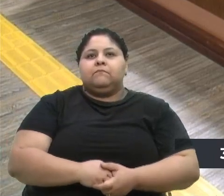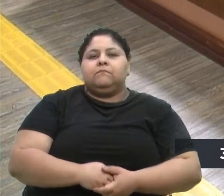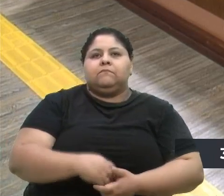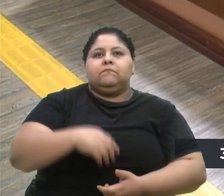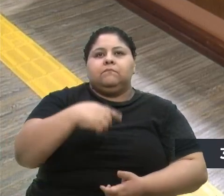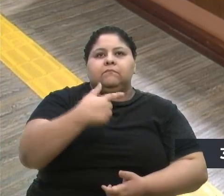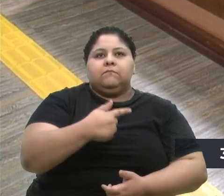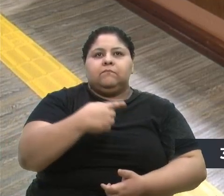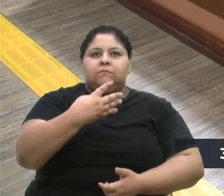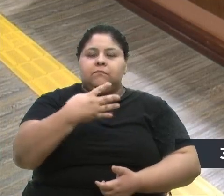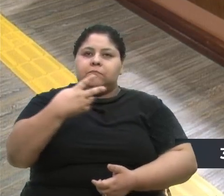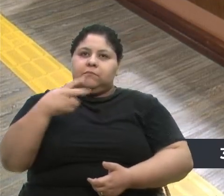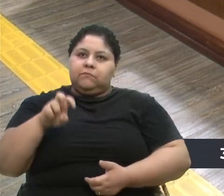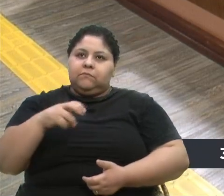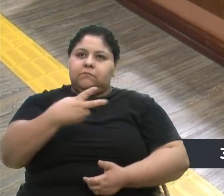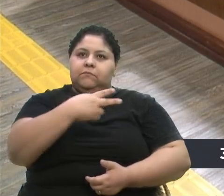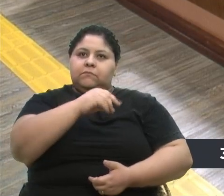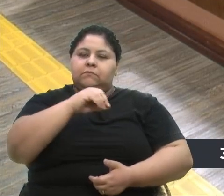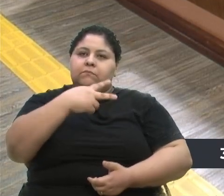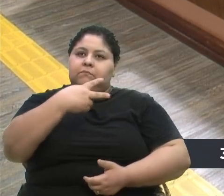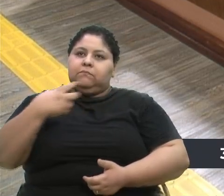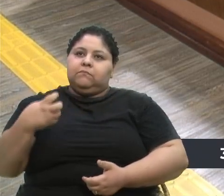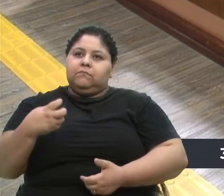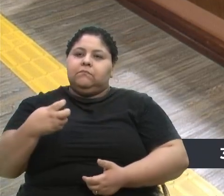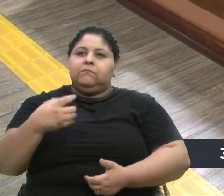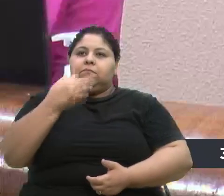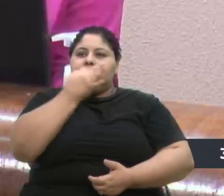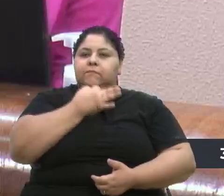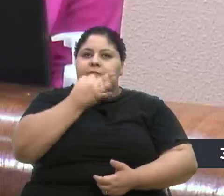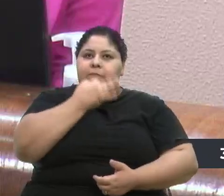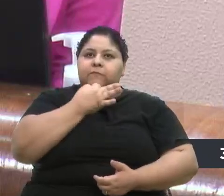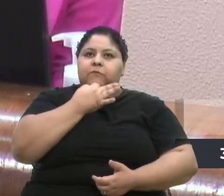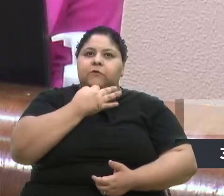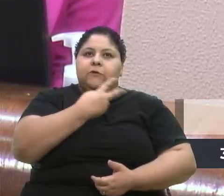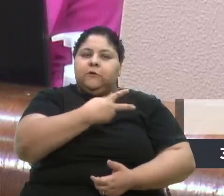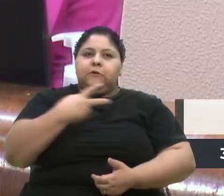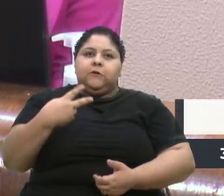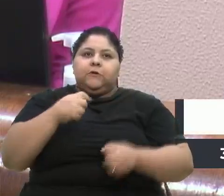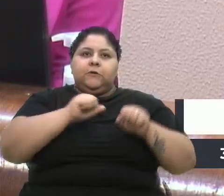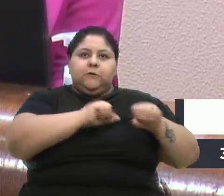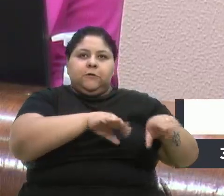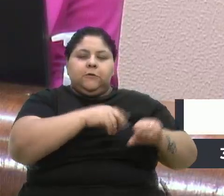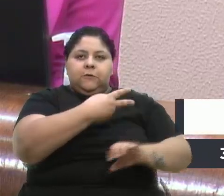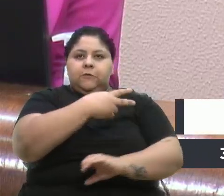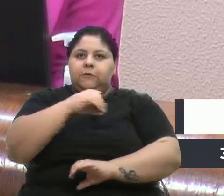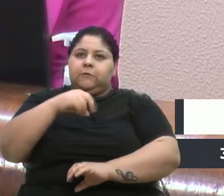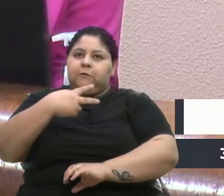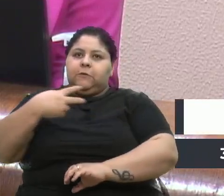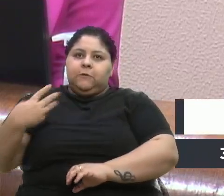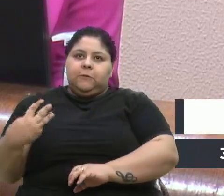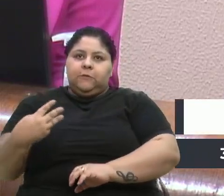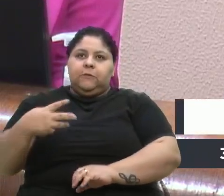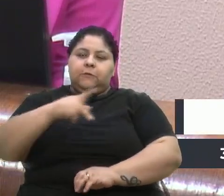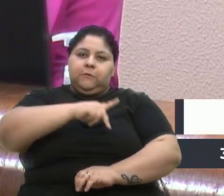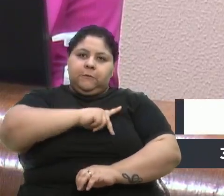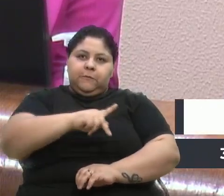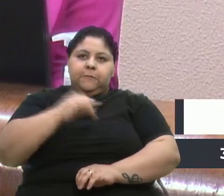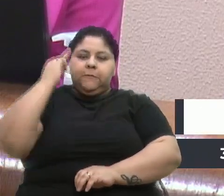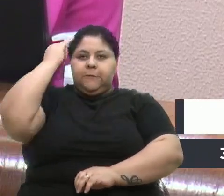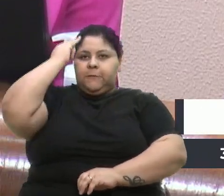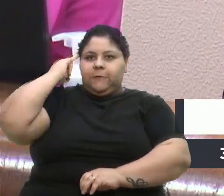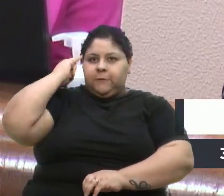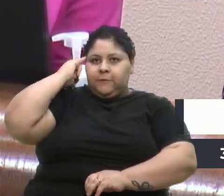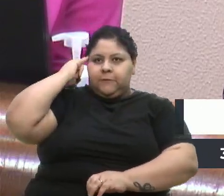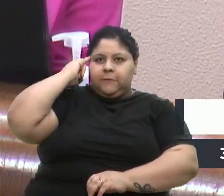Ofício 745/2023, Caxias do Sul, 22 de setembro de 2023. O senhor presidente da Câmara Municipal de Caxias do Sul, vereador José